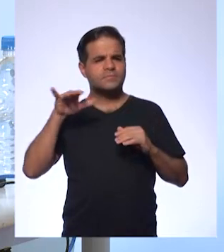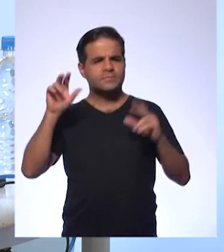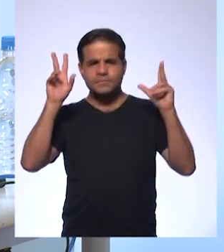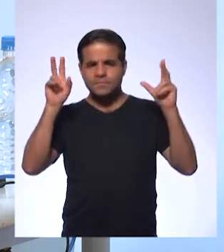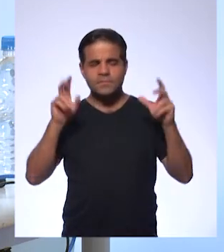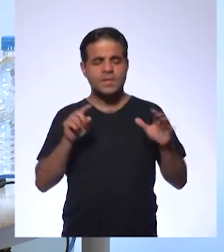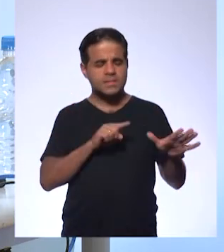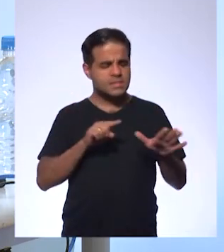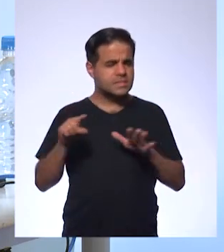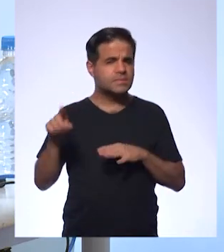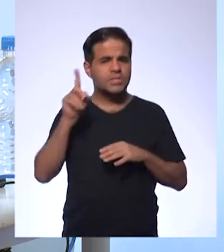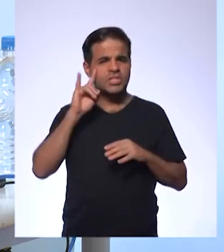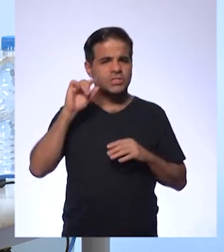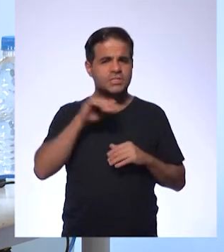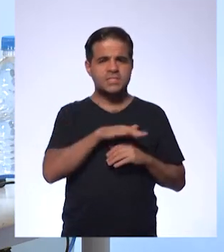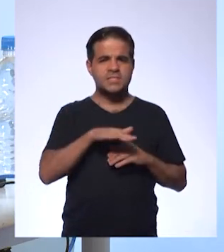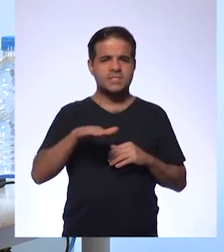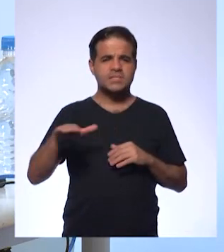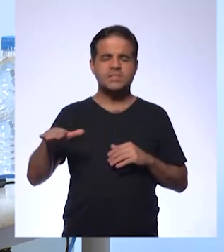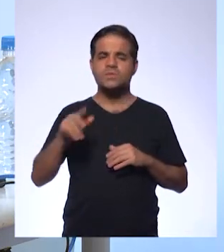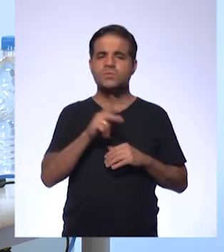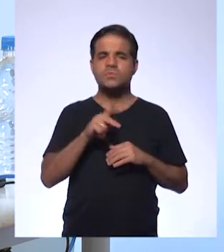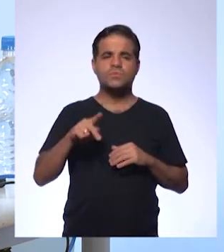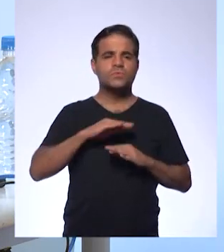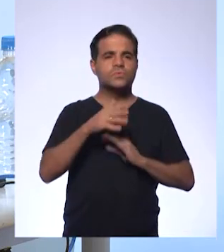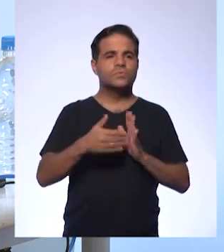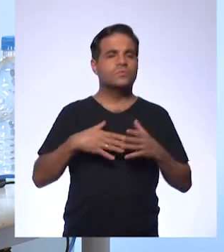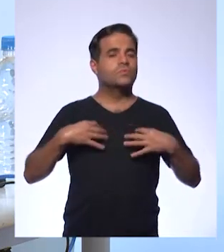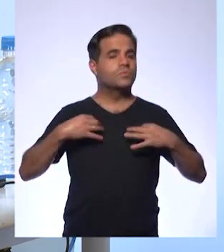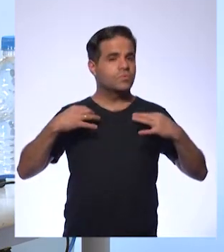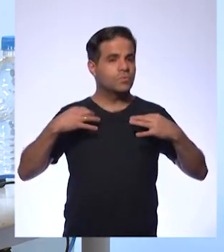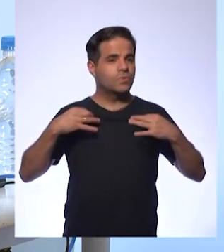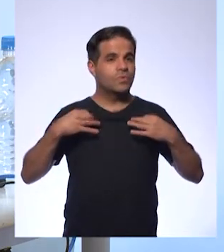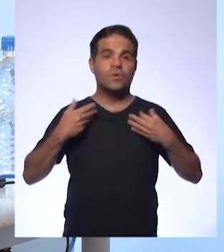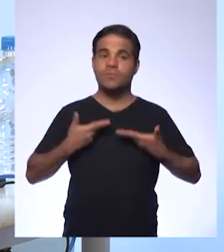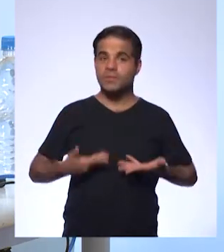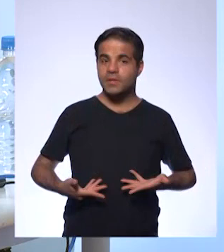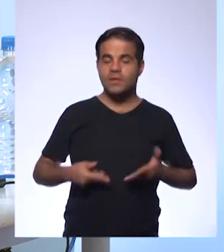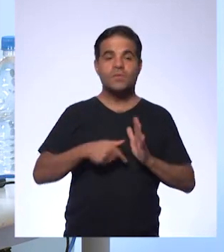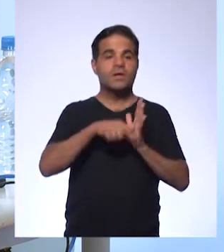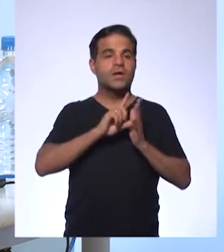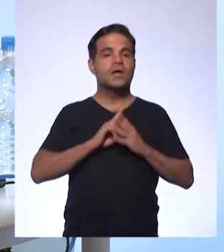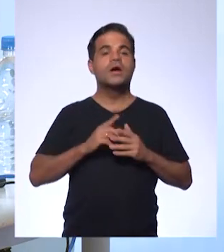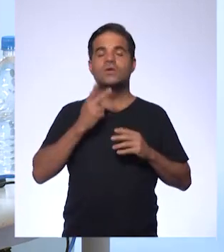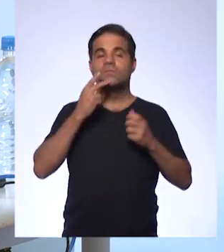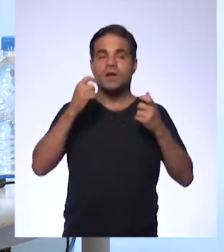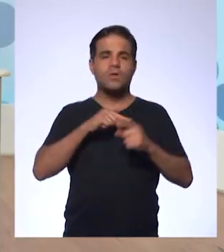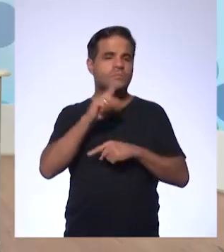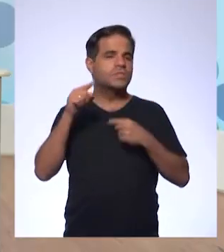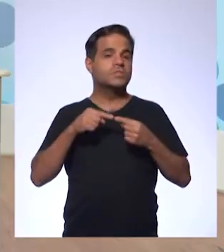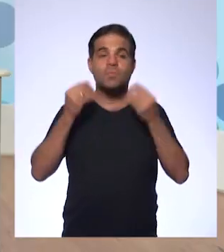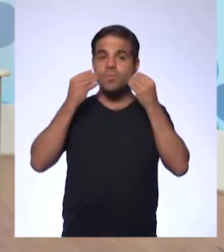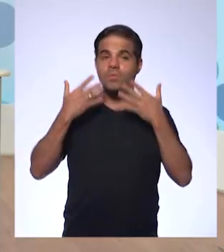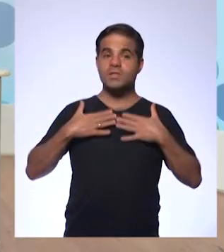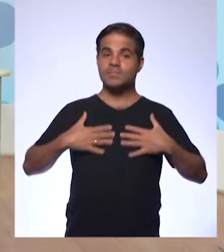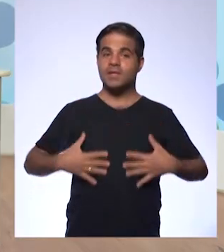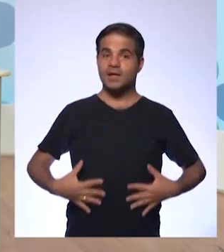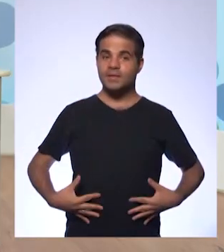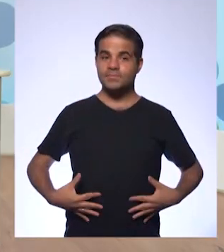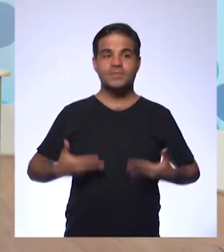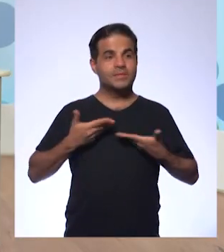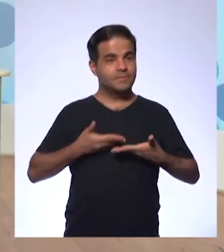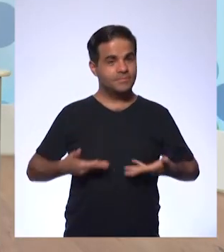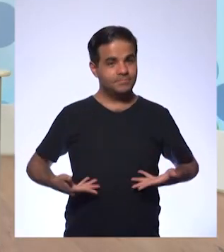semana, no Dia das Crianças, os professores estão com camisetas dos heróis, e eu, antes de começar a falar os objetivos, deixa eu mostrar para vocês que eu estou aqui com